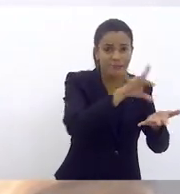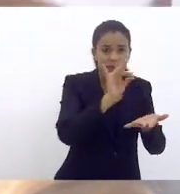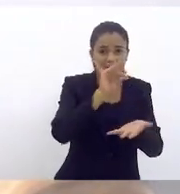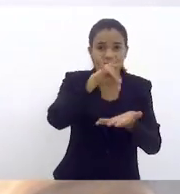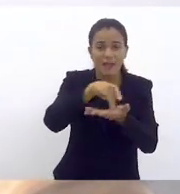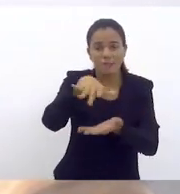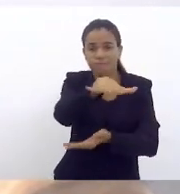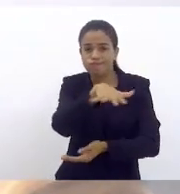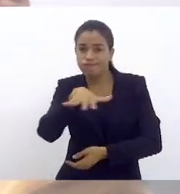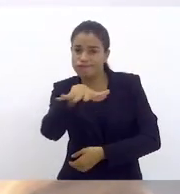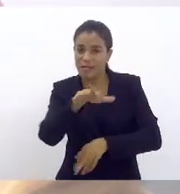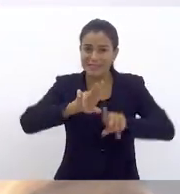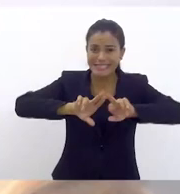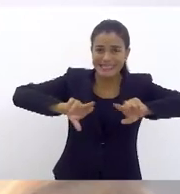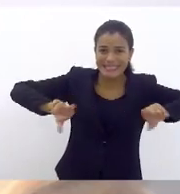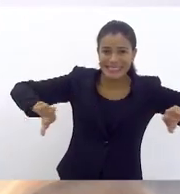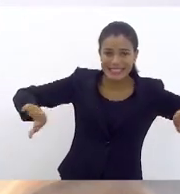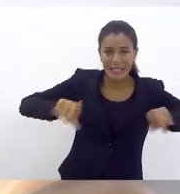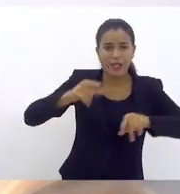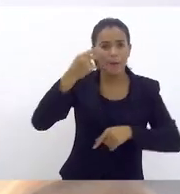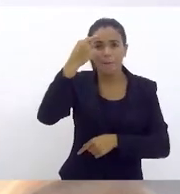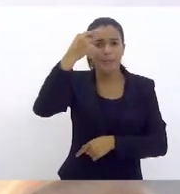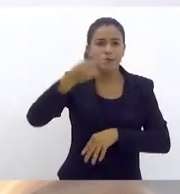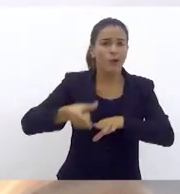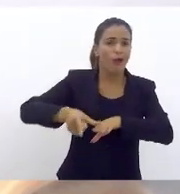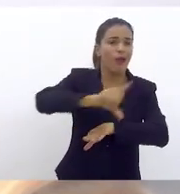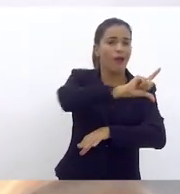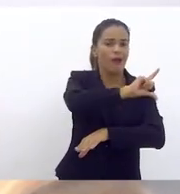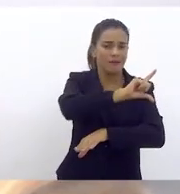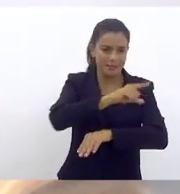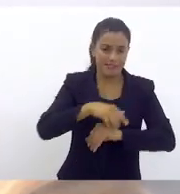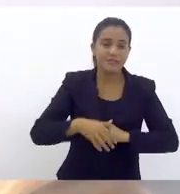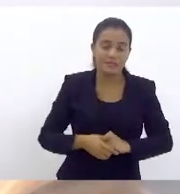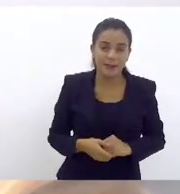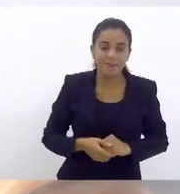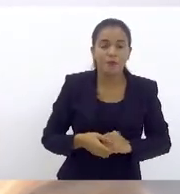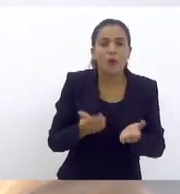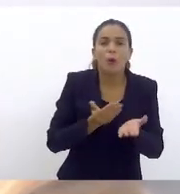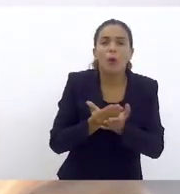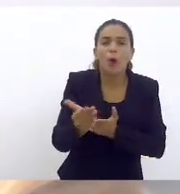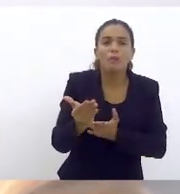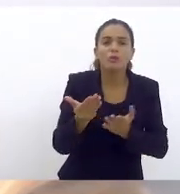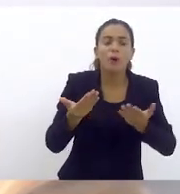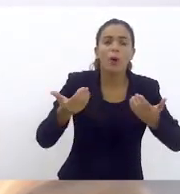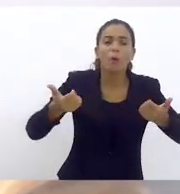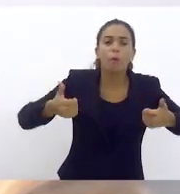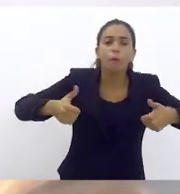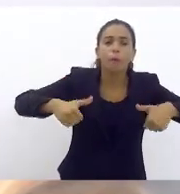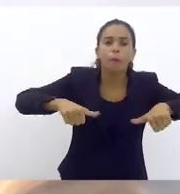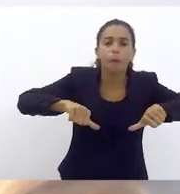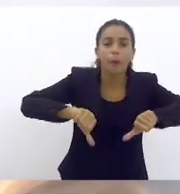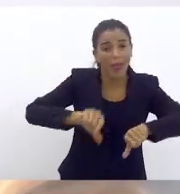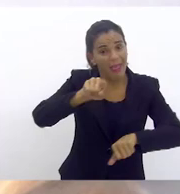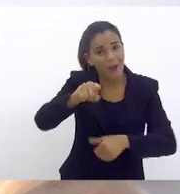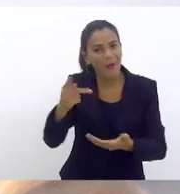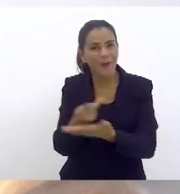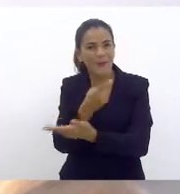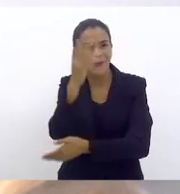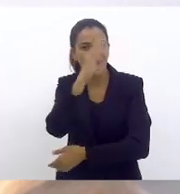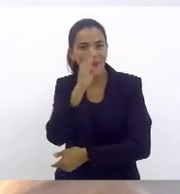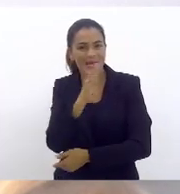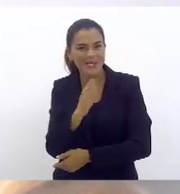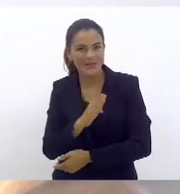fragilidades que não tinham sido pensadas há muito tempo começaram a ruir foi o que aconteceu com o Brasil